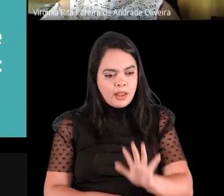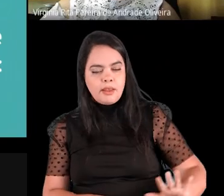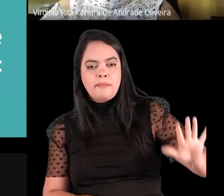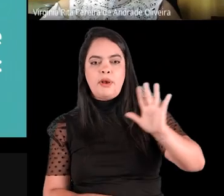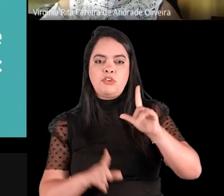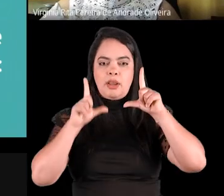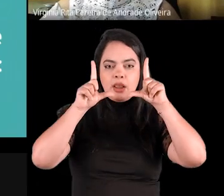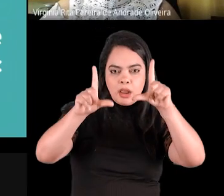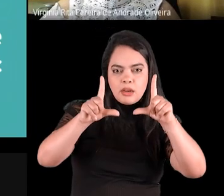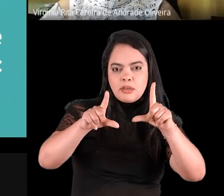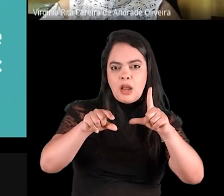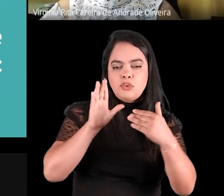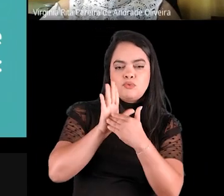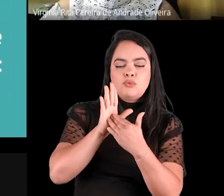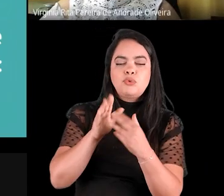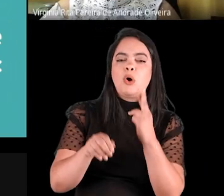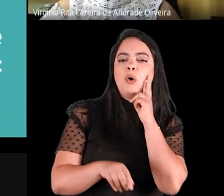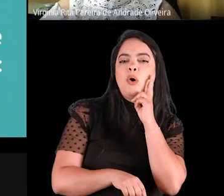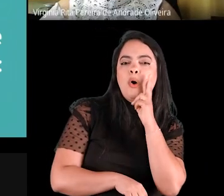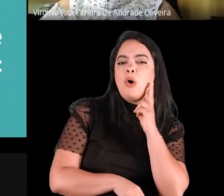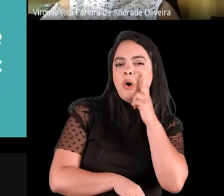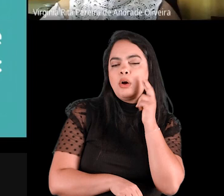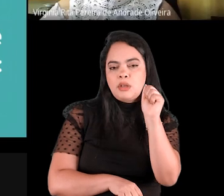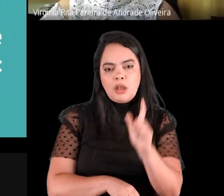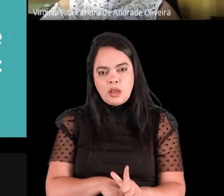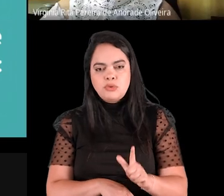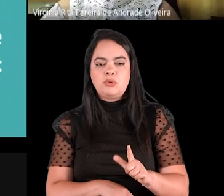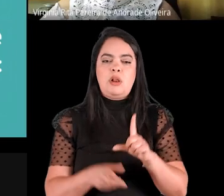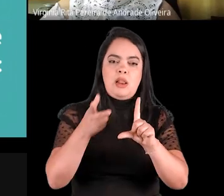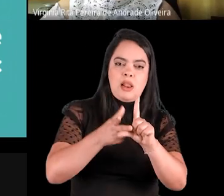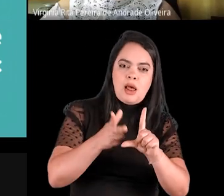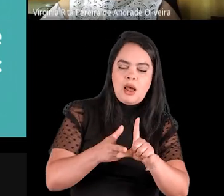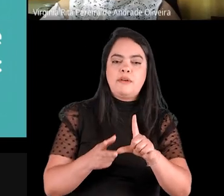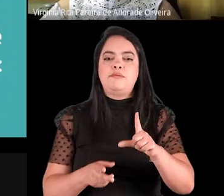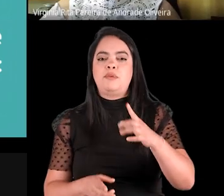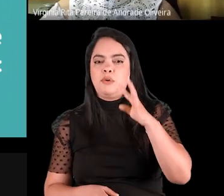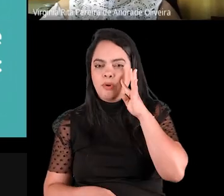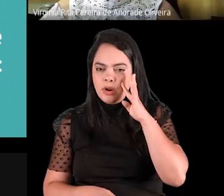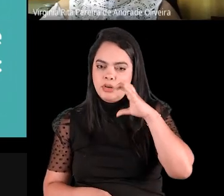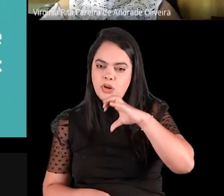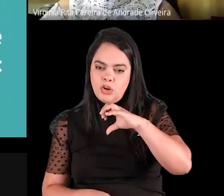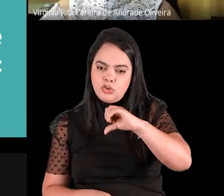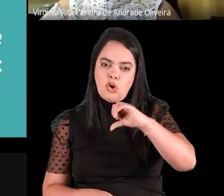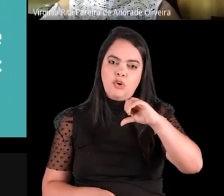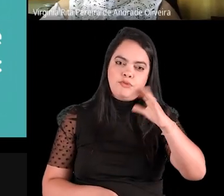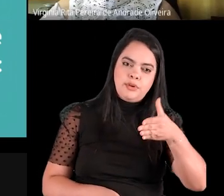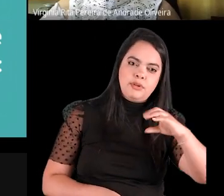azul. Nele está escrito live quarta 9/9 às 17 horas. Pensar ao vivo no